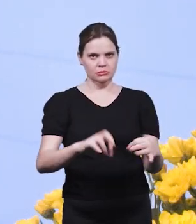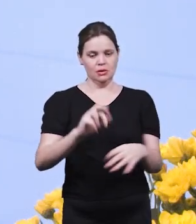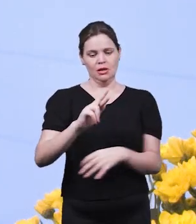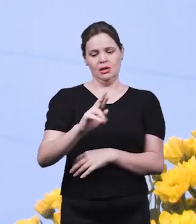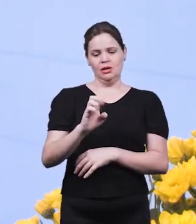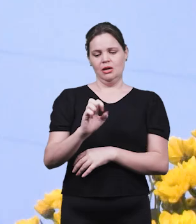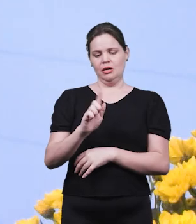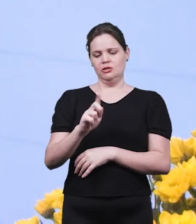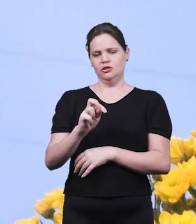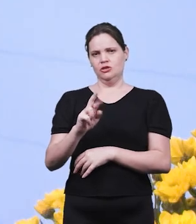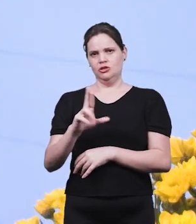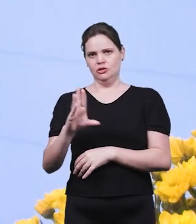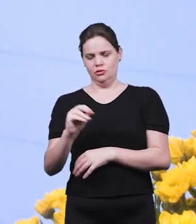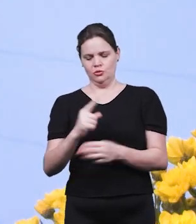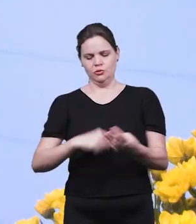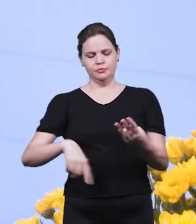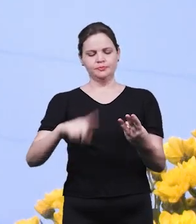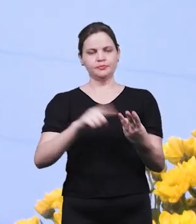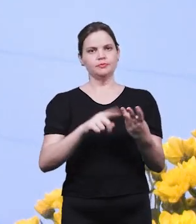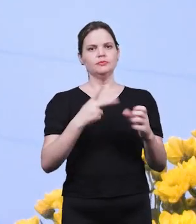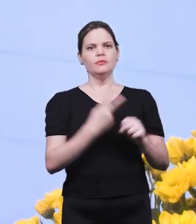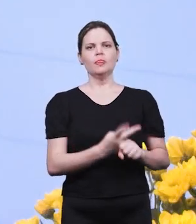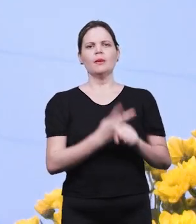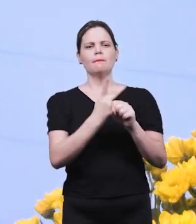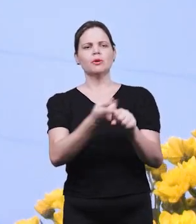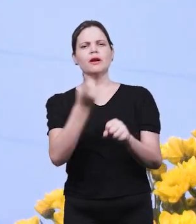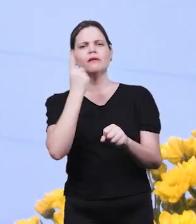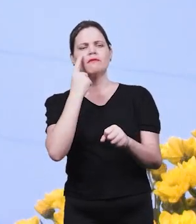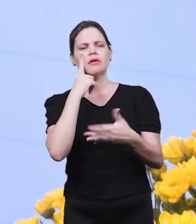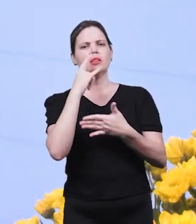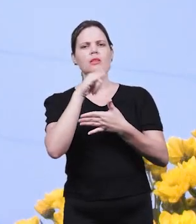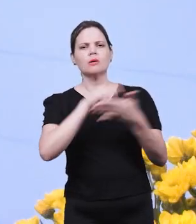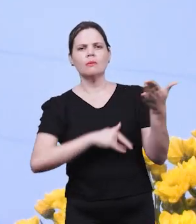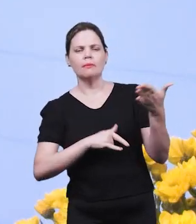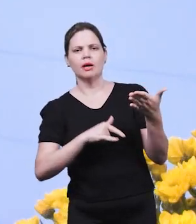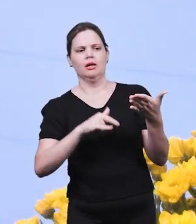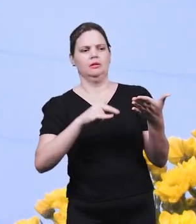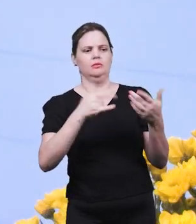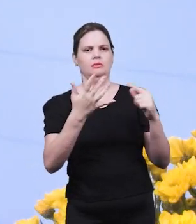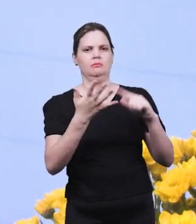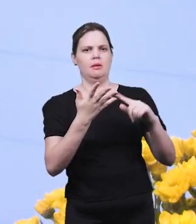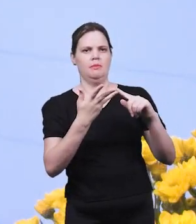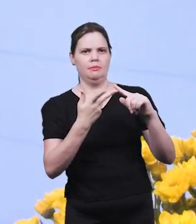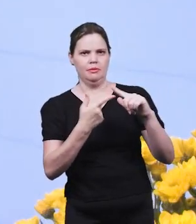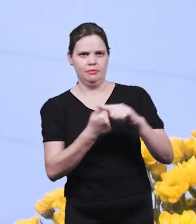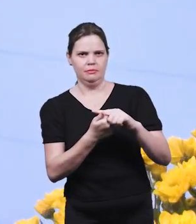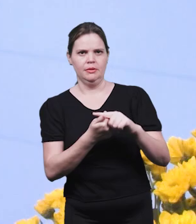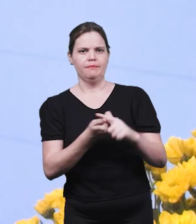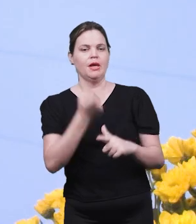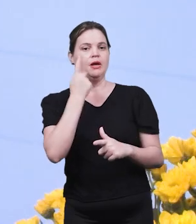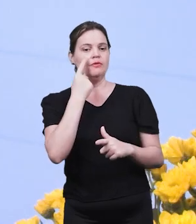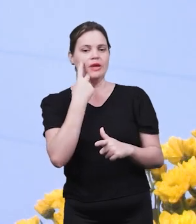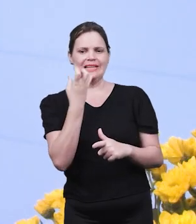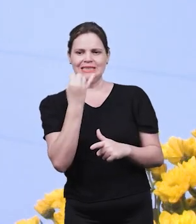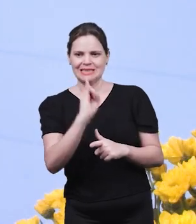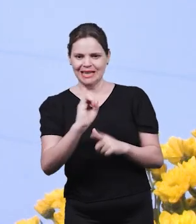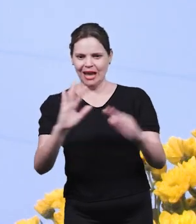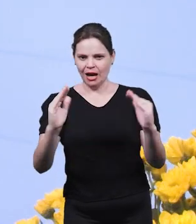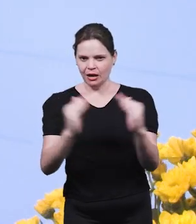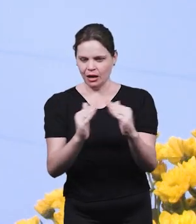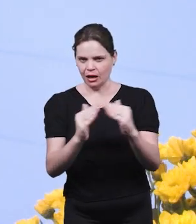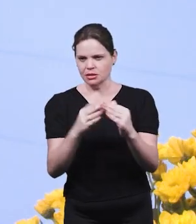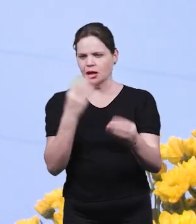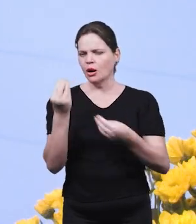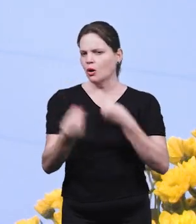cadeia sucessória, pedir certidão, verificar a origem desse imóvel, se